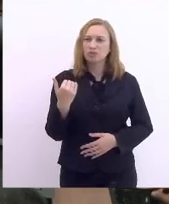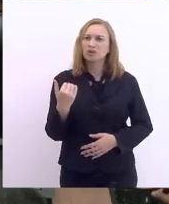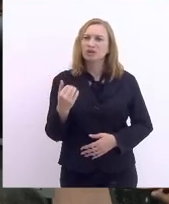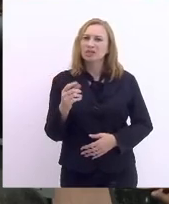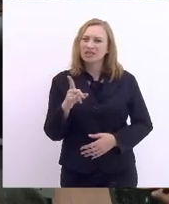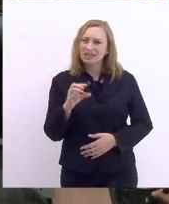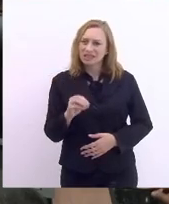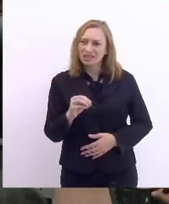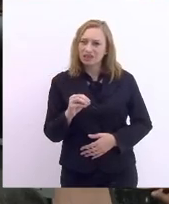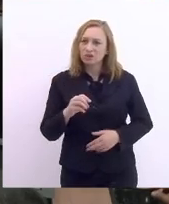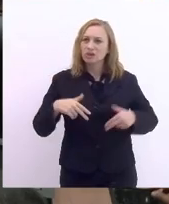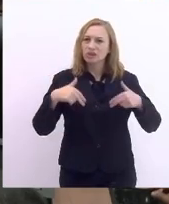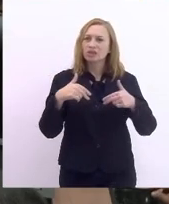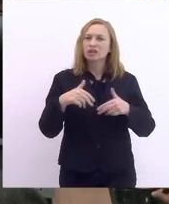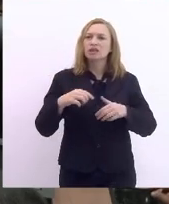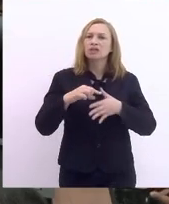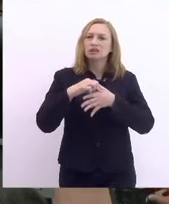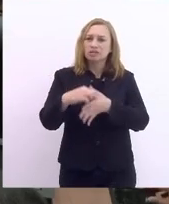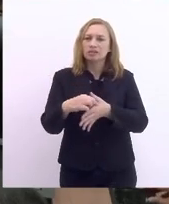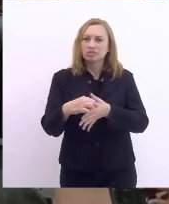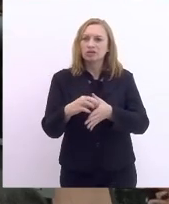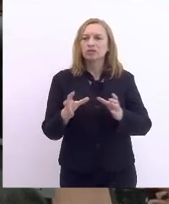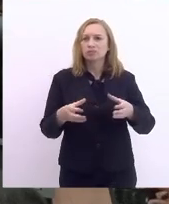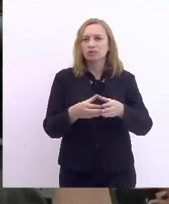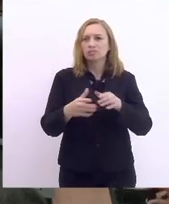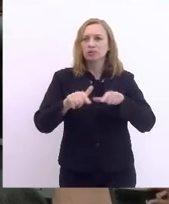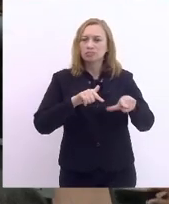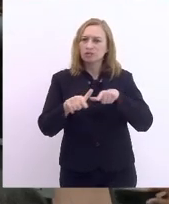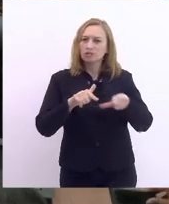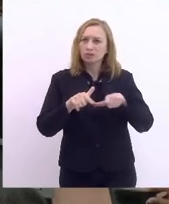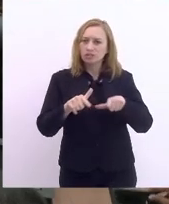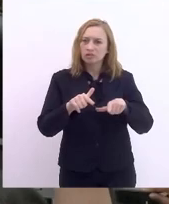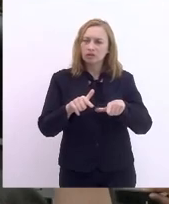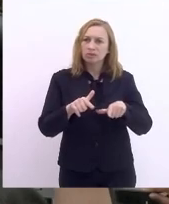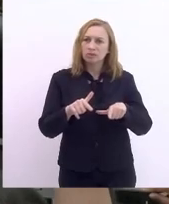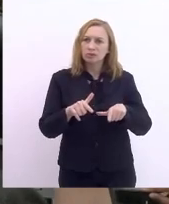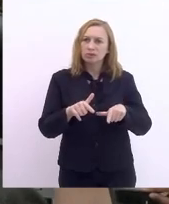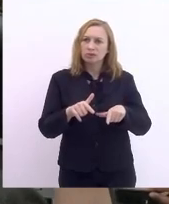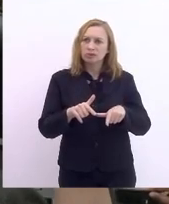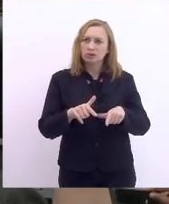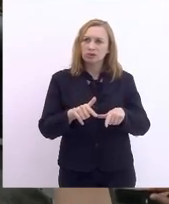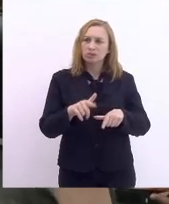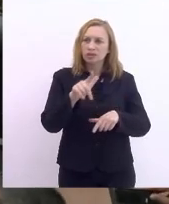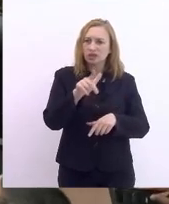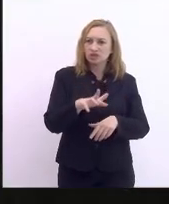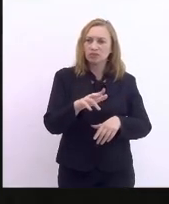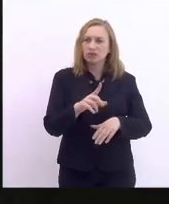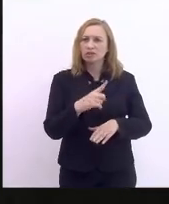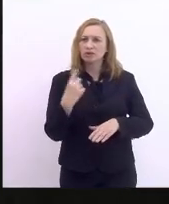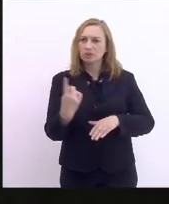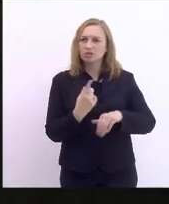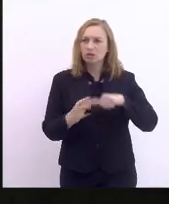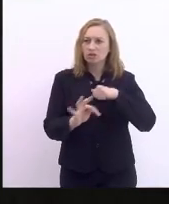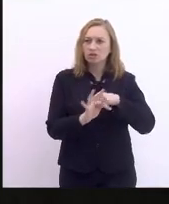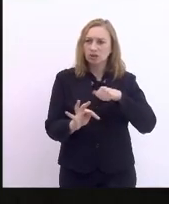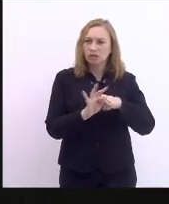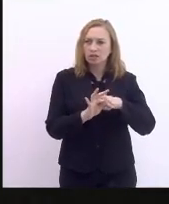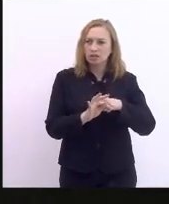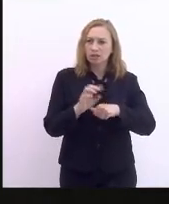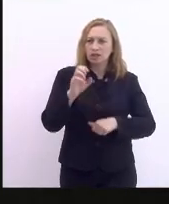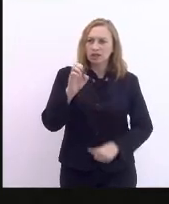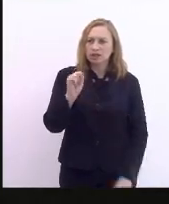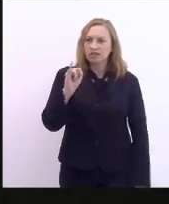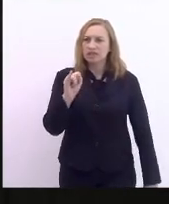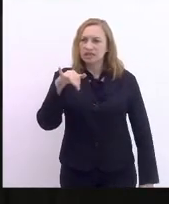a classe trabalhadora que tem uma forma ou outra fizeram muito por técnicos Sirlei